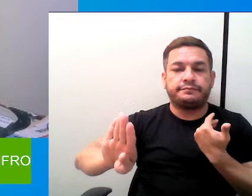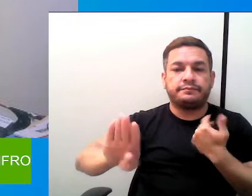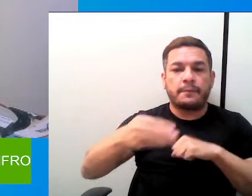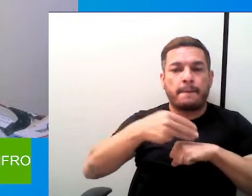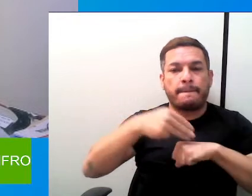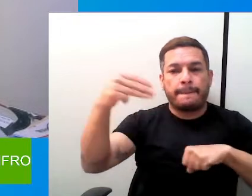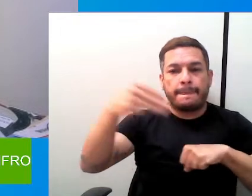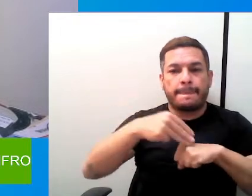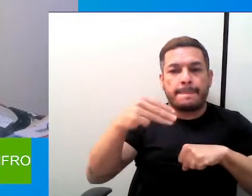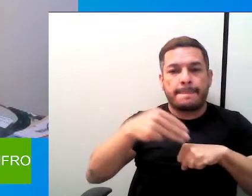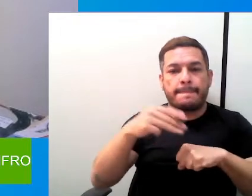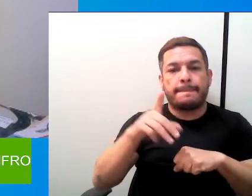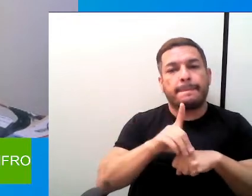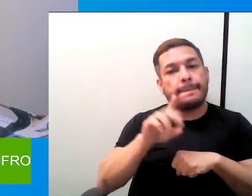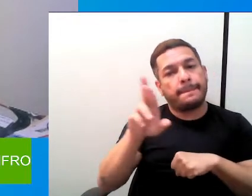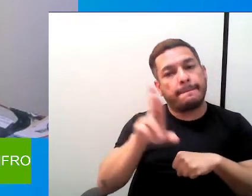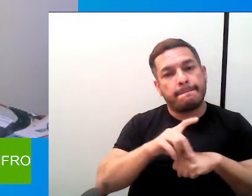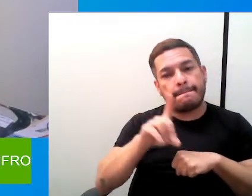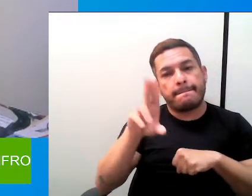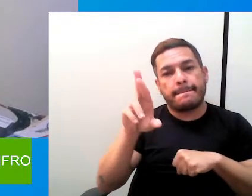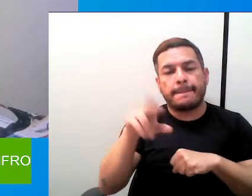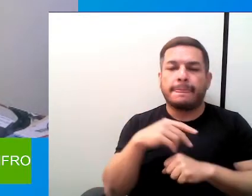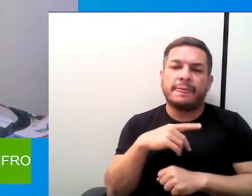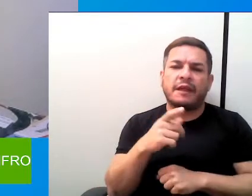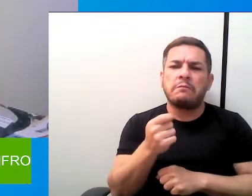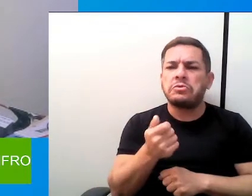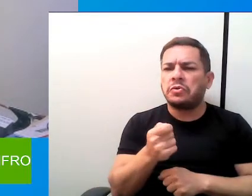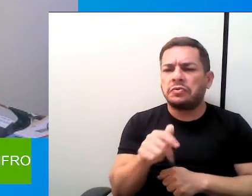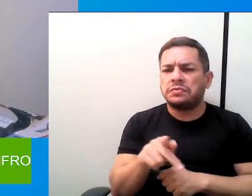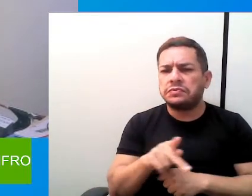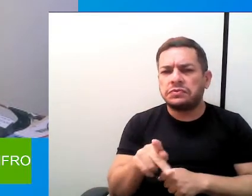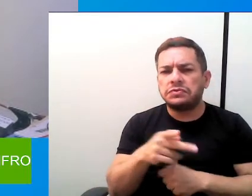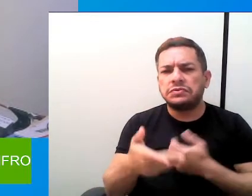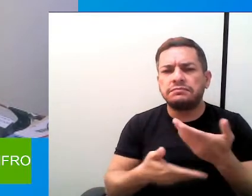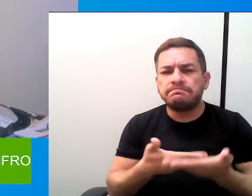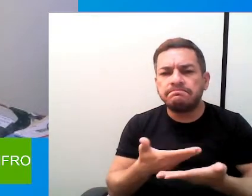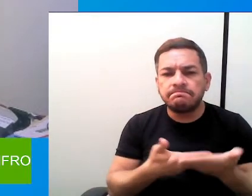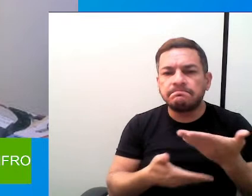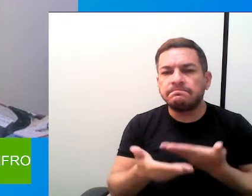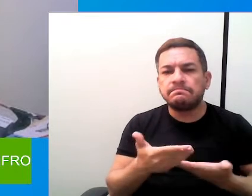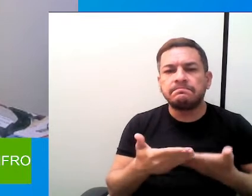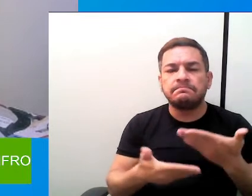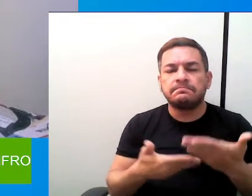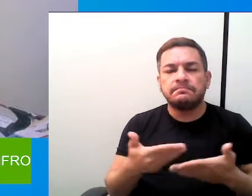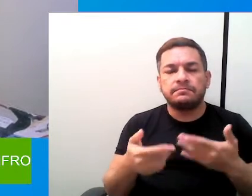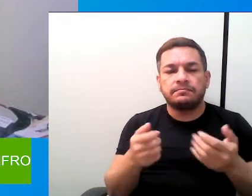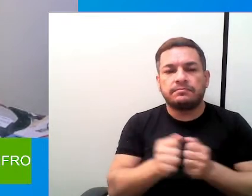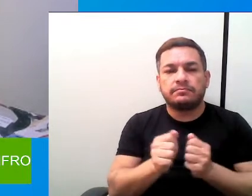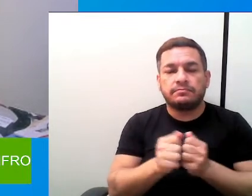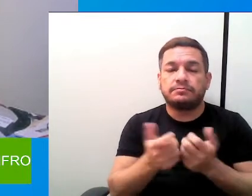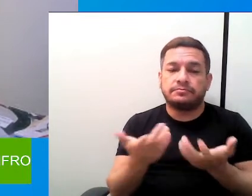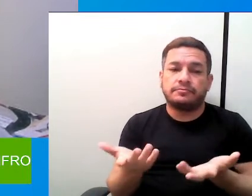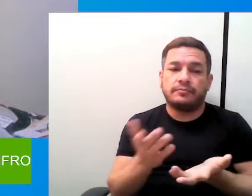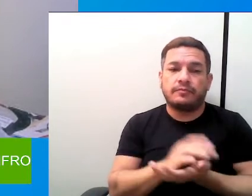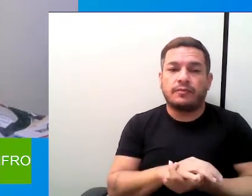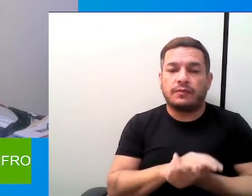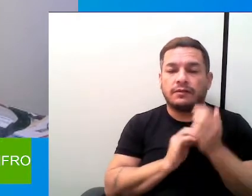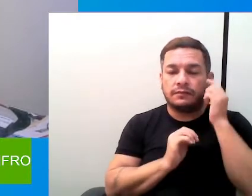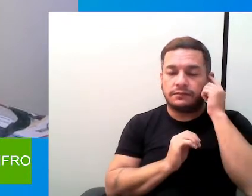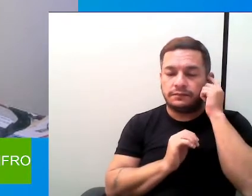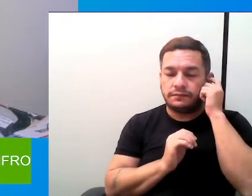mestrado e doutorado. De modo que tinha poucos professores que estavam envolvidos desde o início da discussão. Então, como chegou